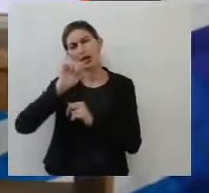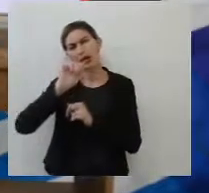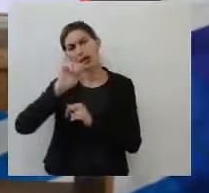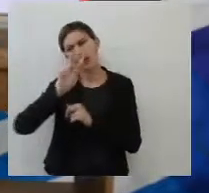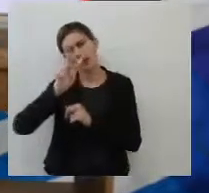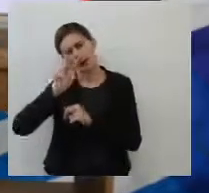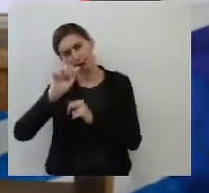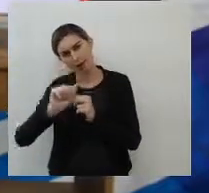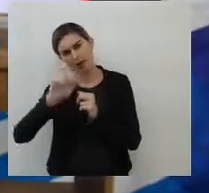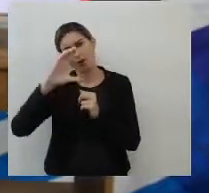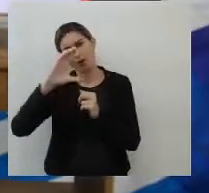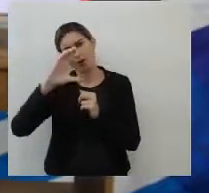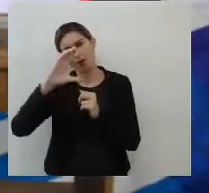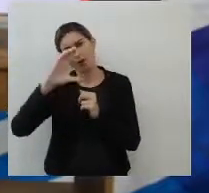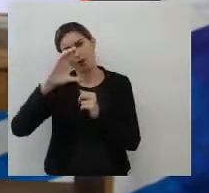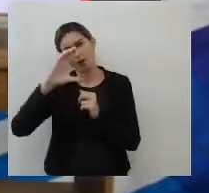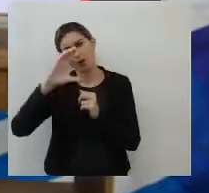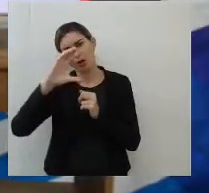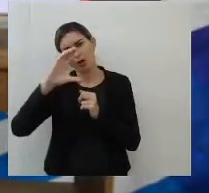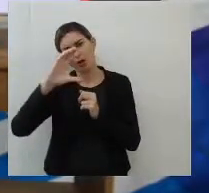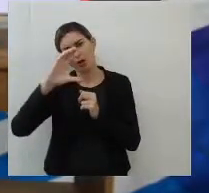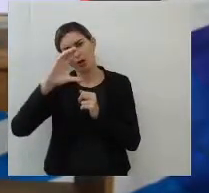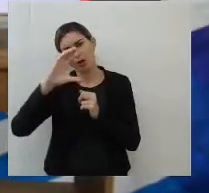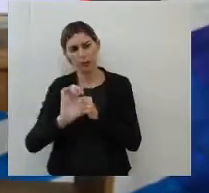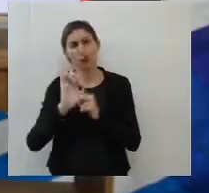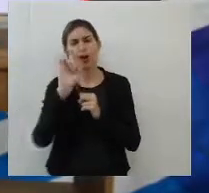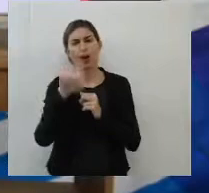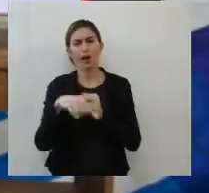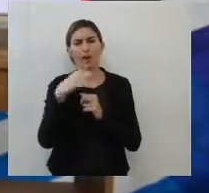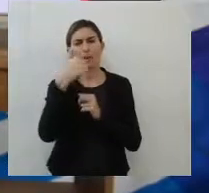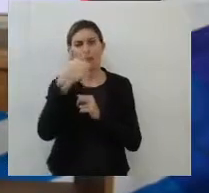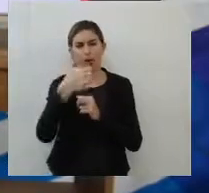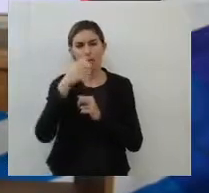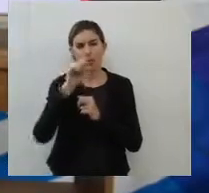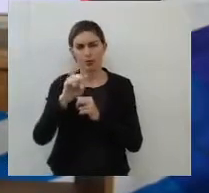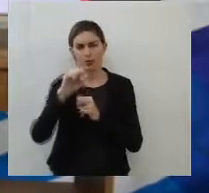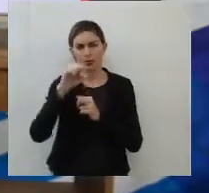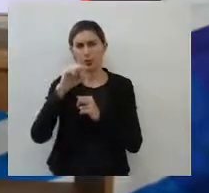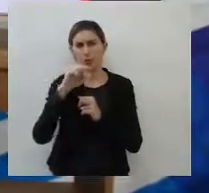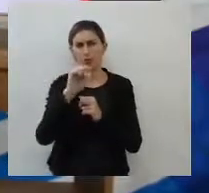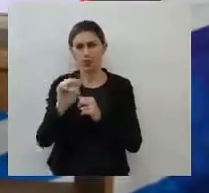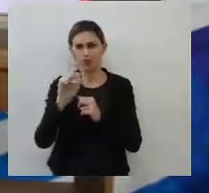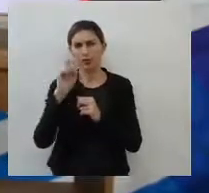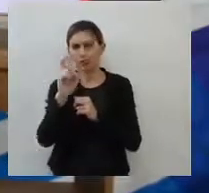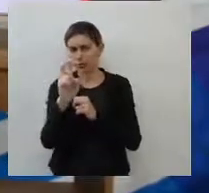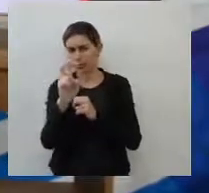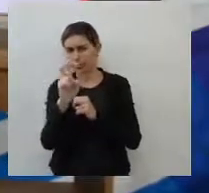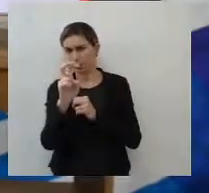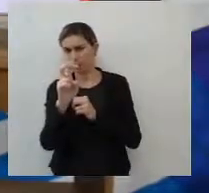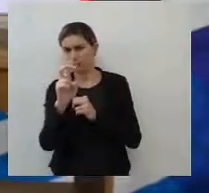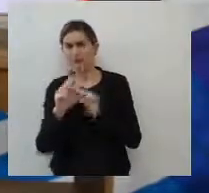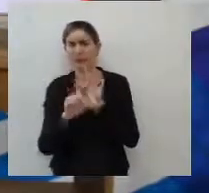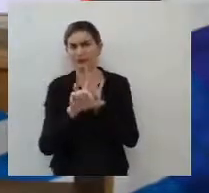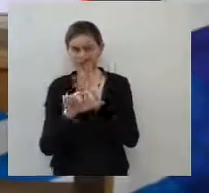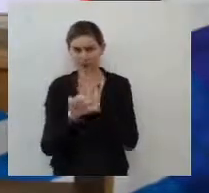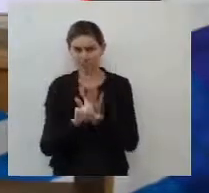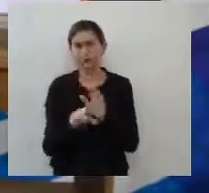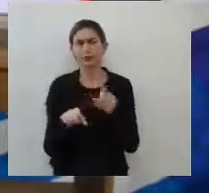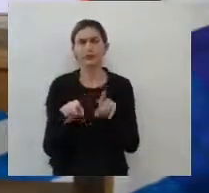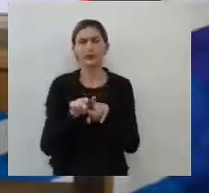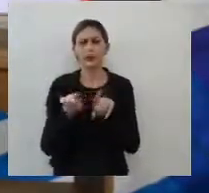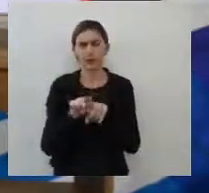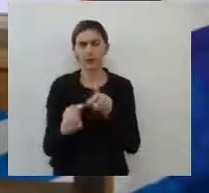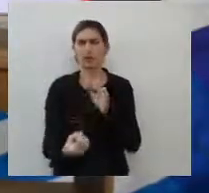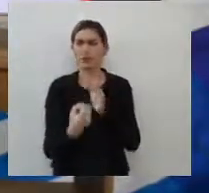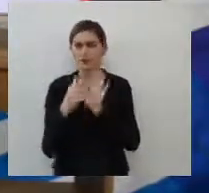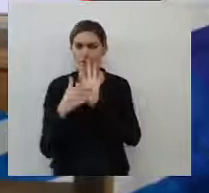Saraiva-Cotegipe. E ela é de 1885. Tá bem? A Lei do Sexagenário também é chamada e